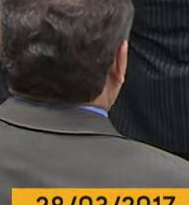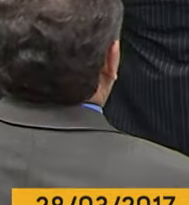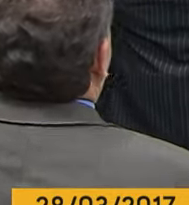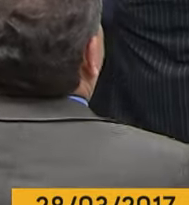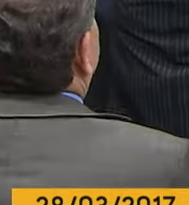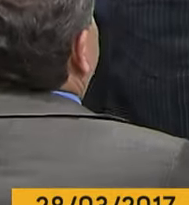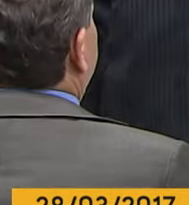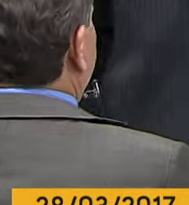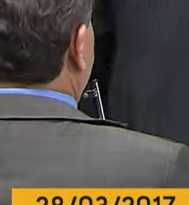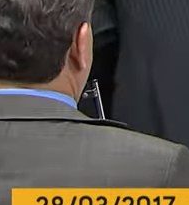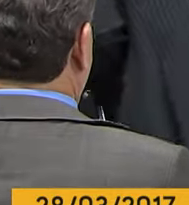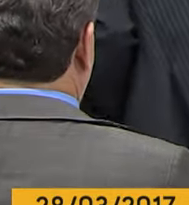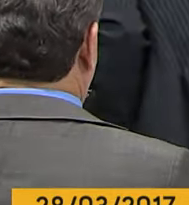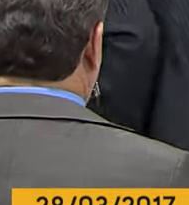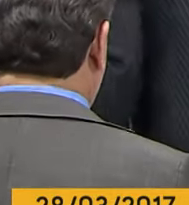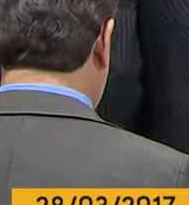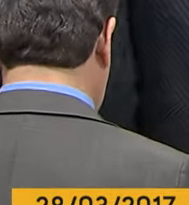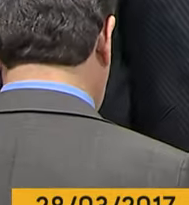acompanhar